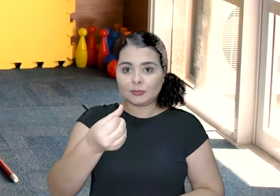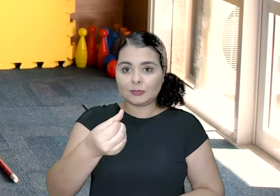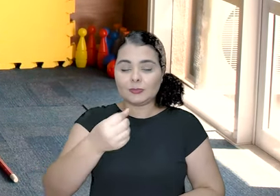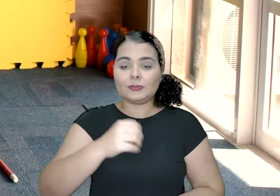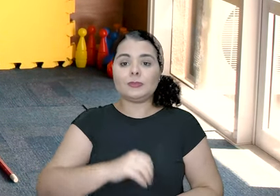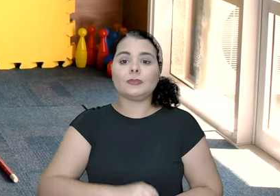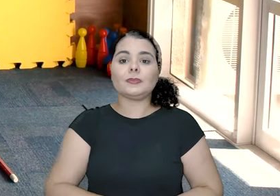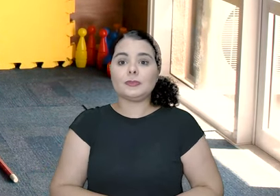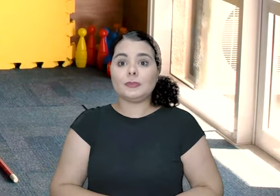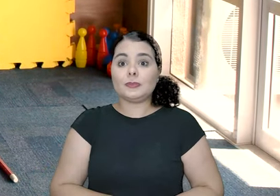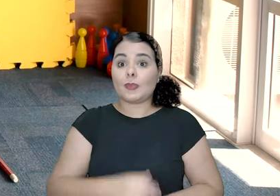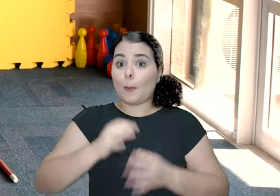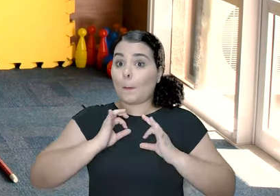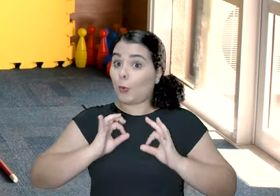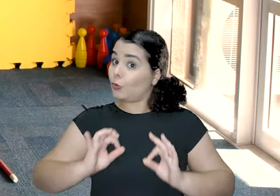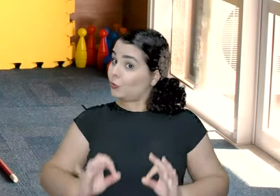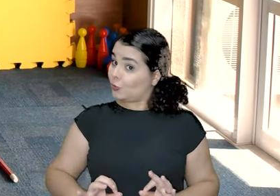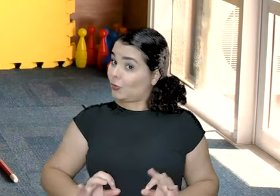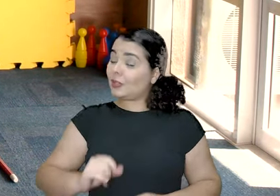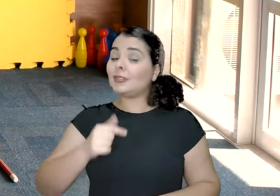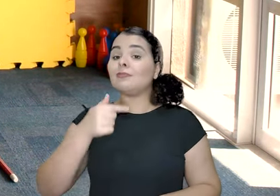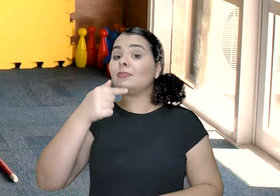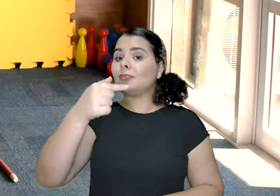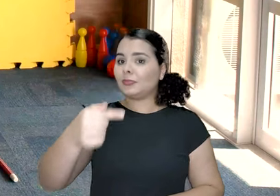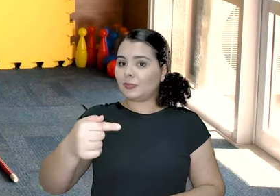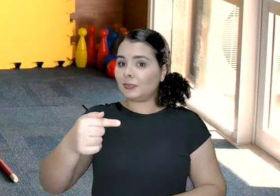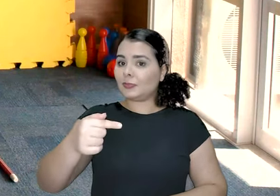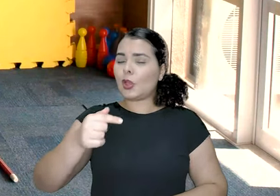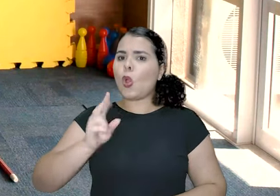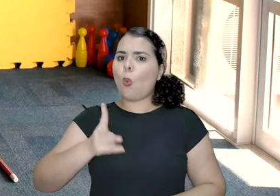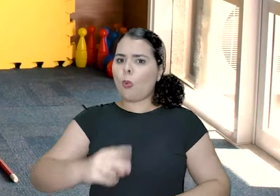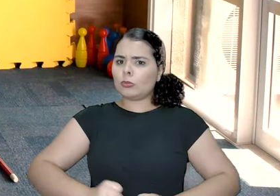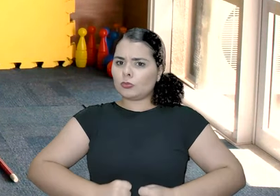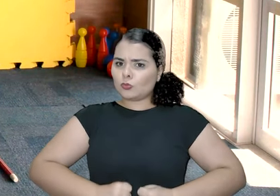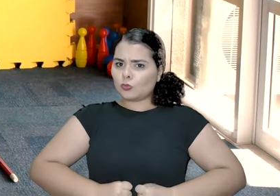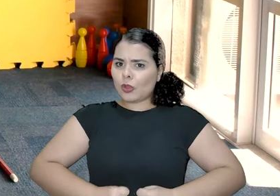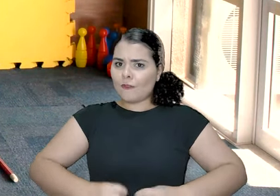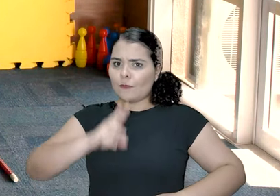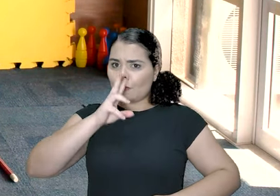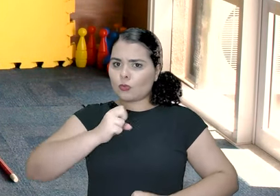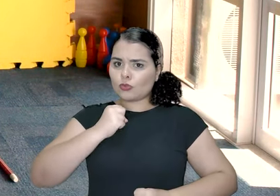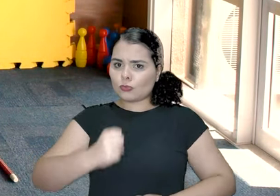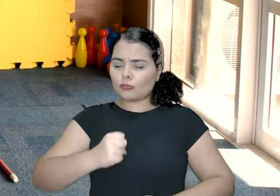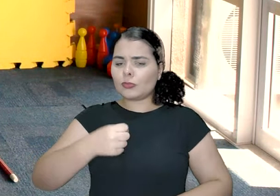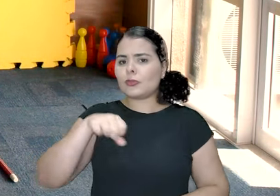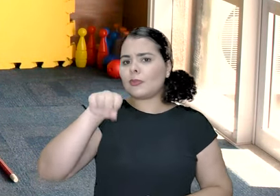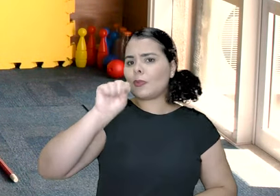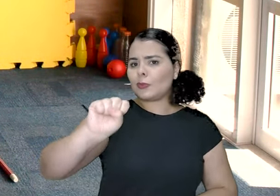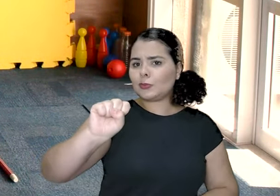seis, olha a postura. Sete, mantém o abdômen guardado. Oito,